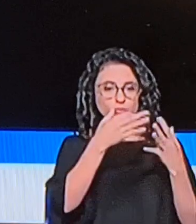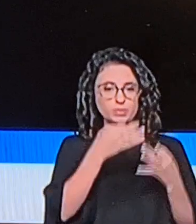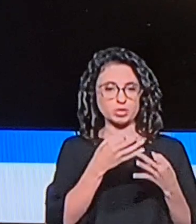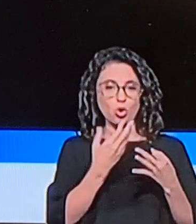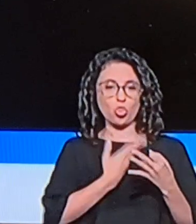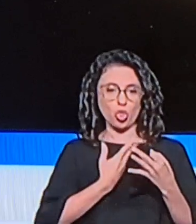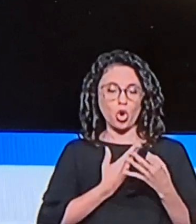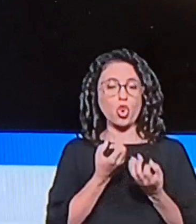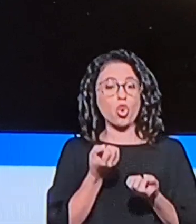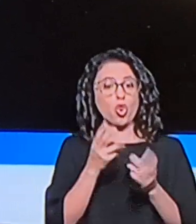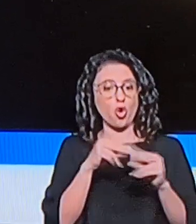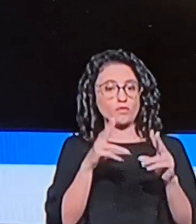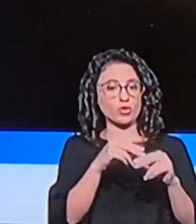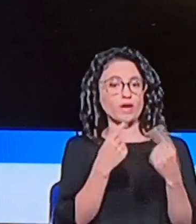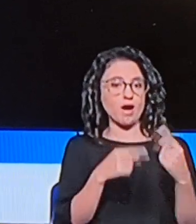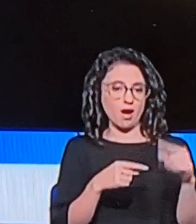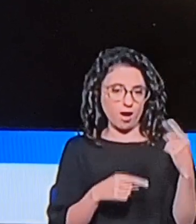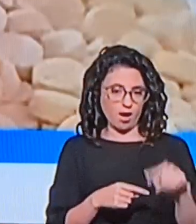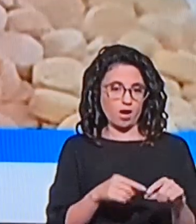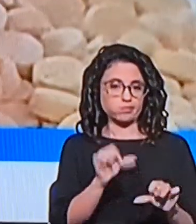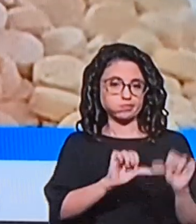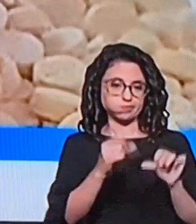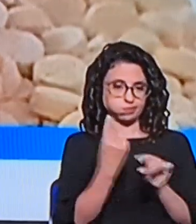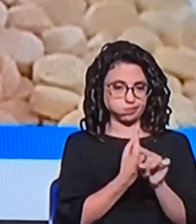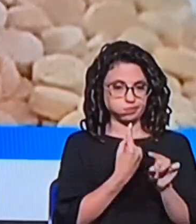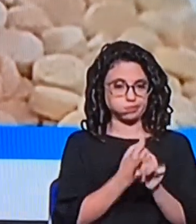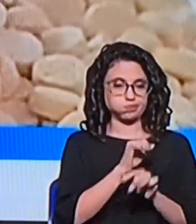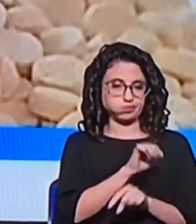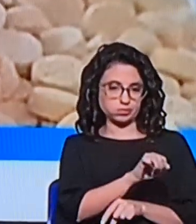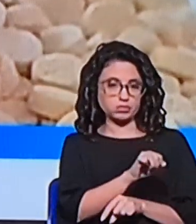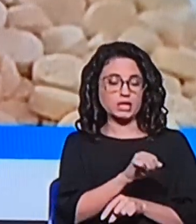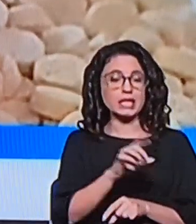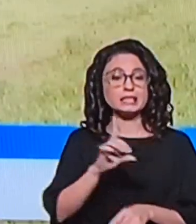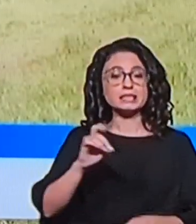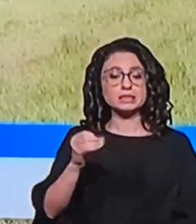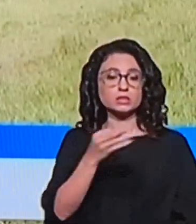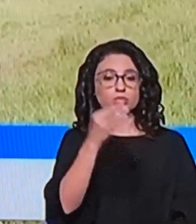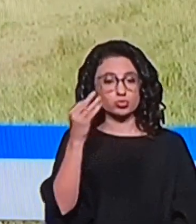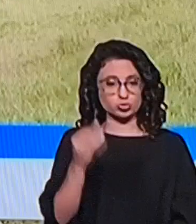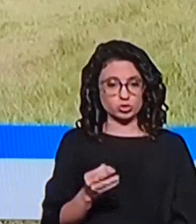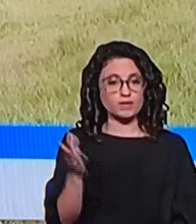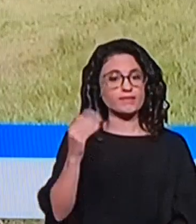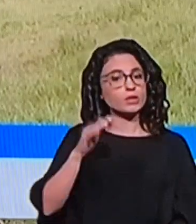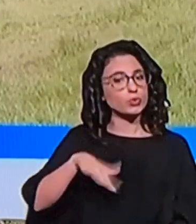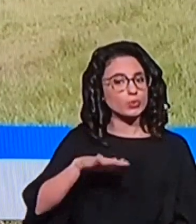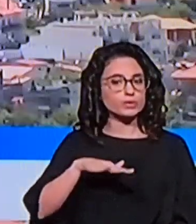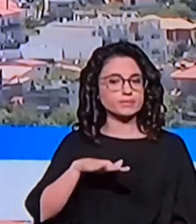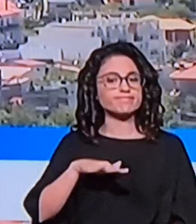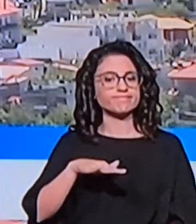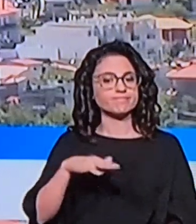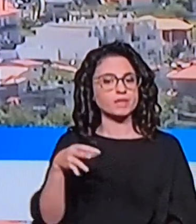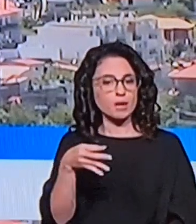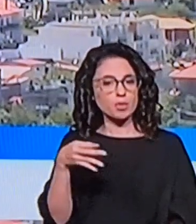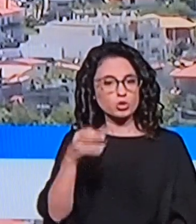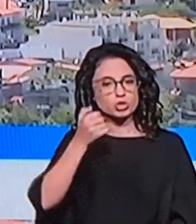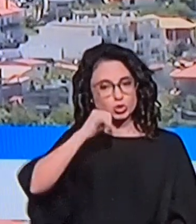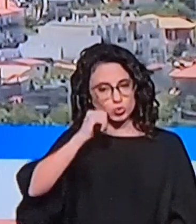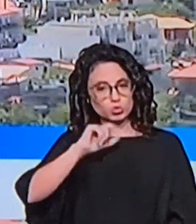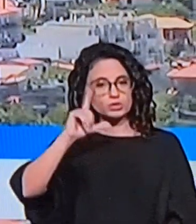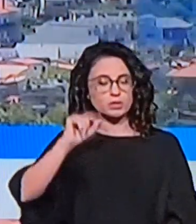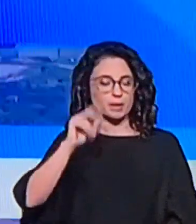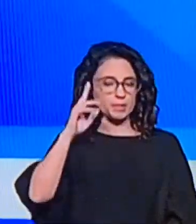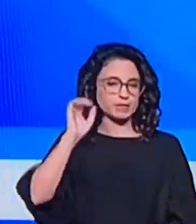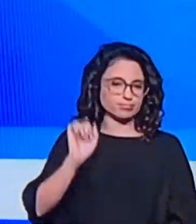substâncias psicoativas ou drogas sintéticas, cerca de 60% tiveram origem em amostras vindas dos Açores e da